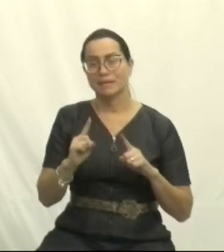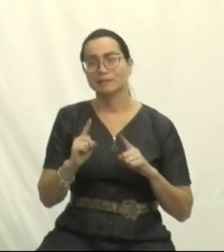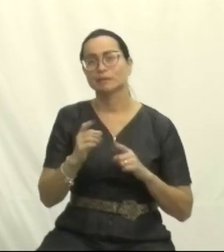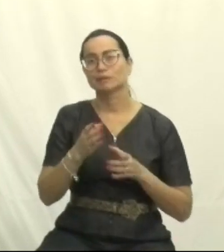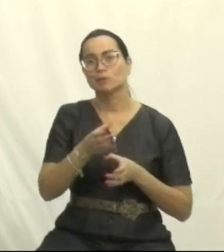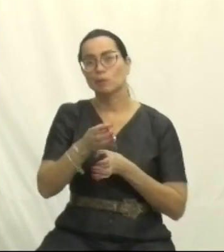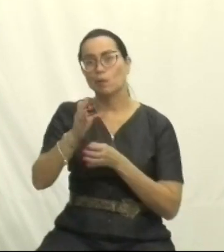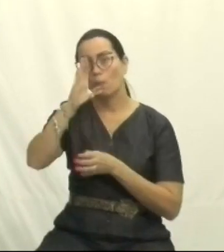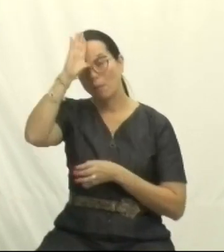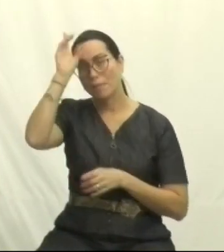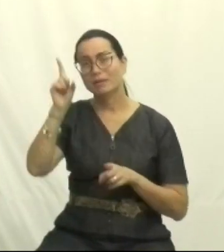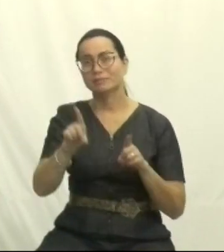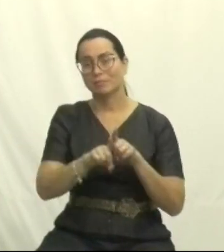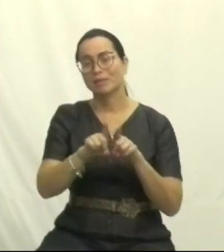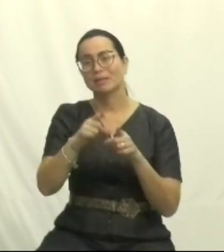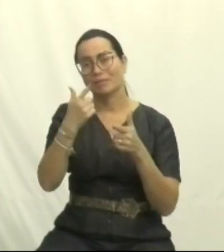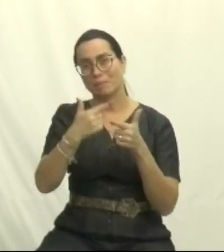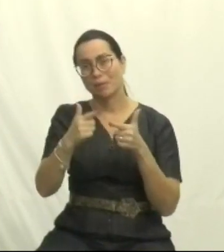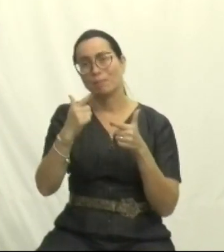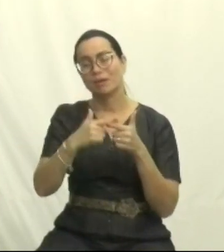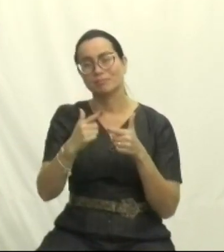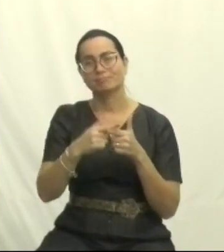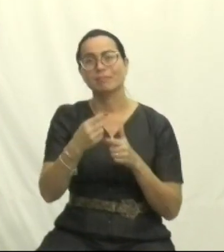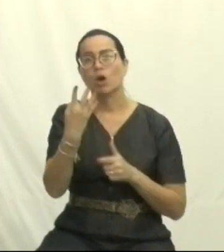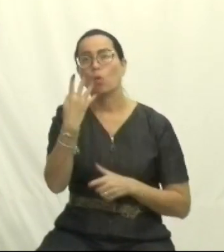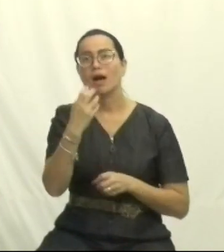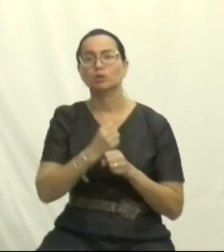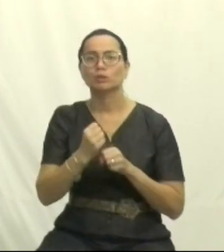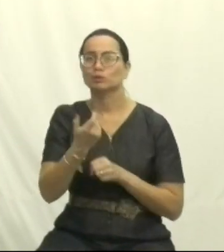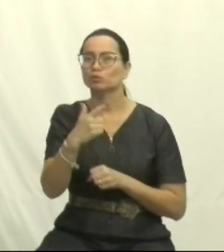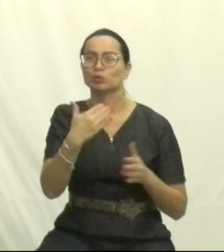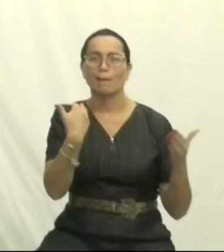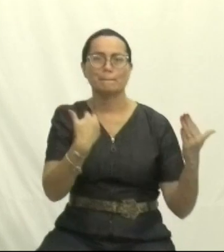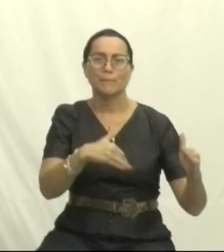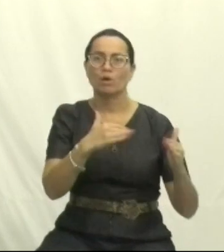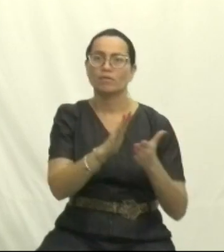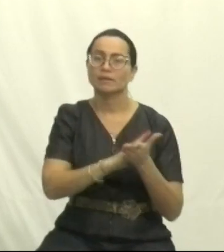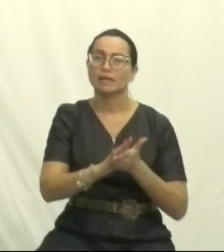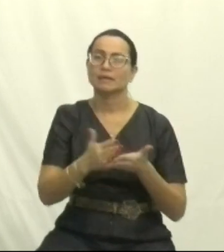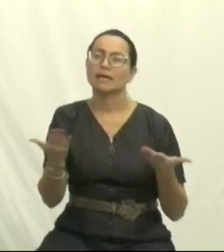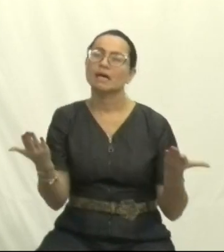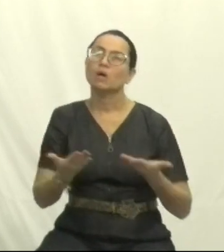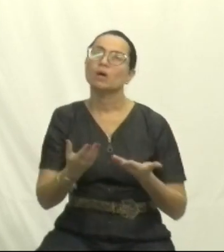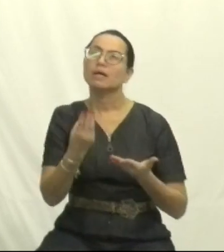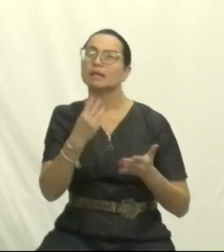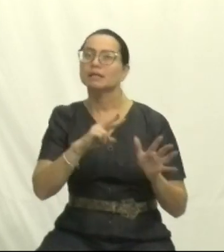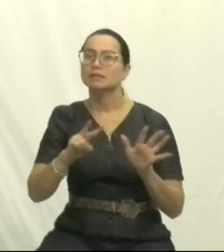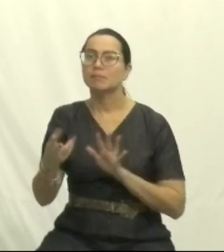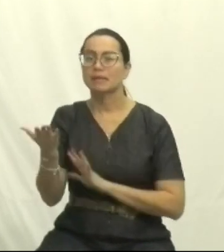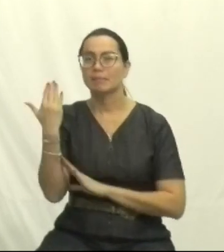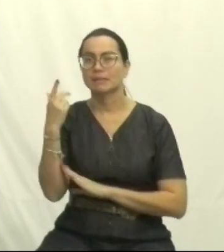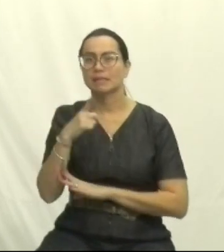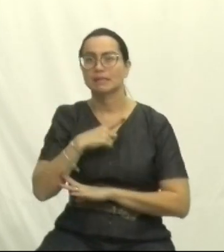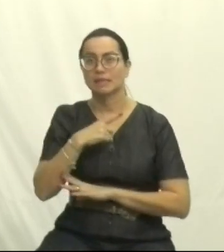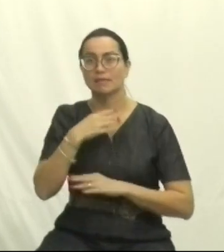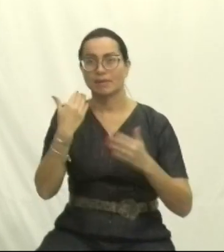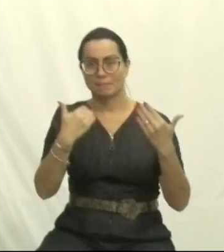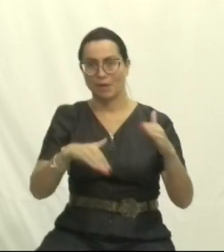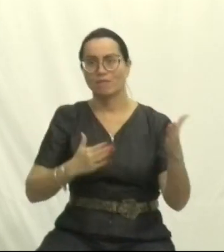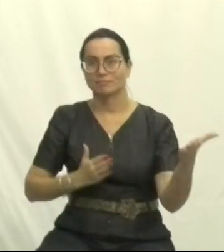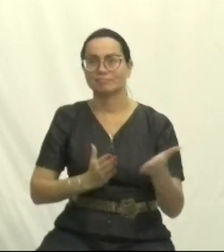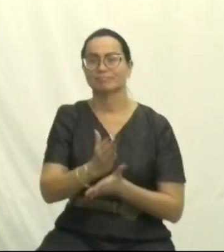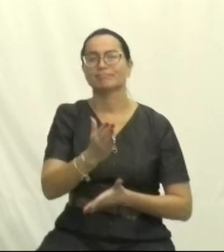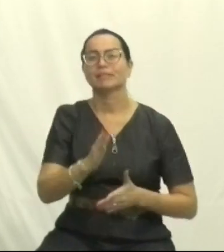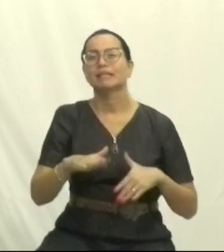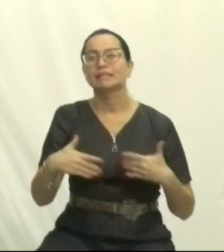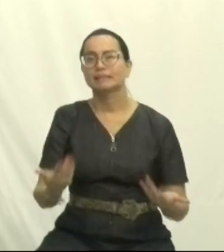ficou há mais de 4 anos sem concurso, e agora, 2, 3 semanas atrás, a gente teve a prova para ingresso. Então, provavelmente